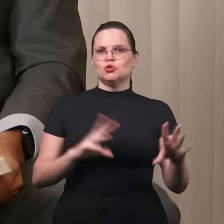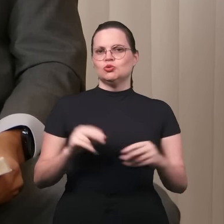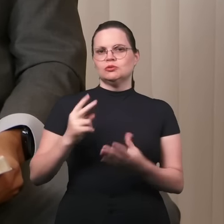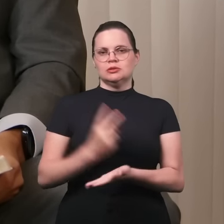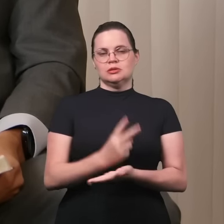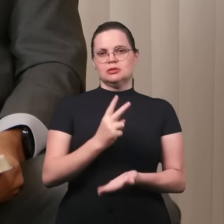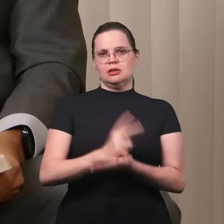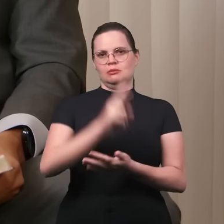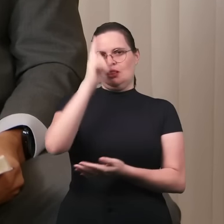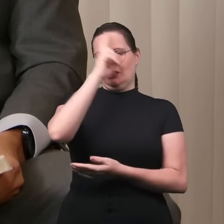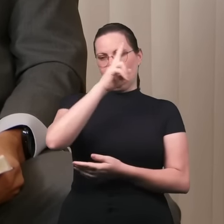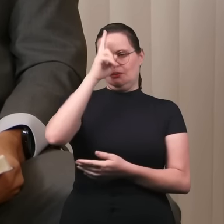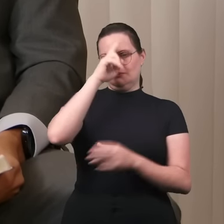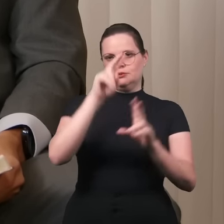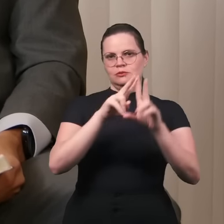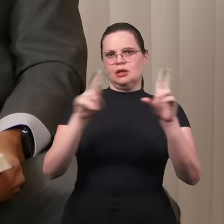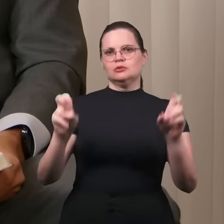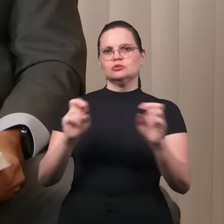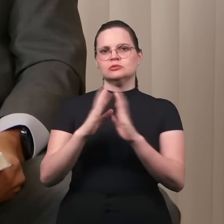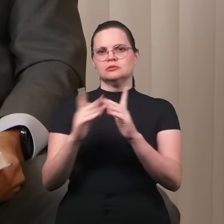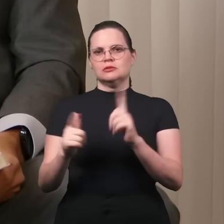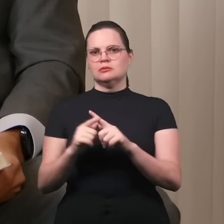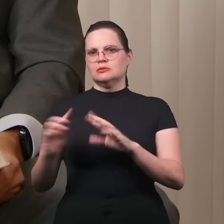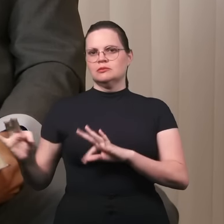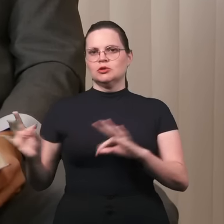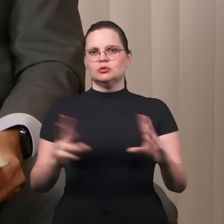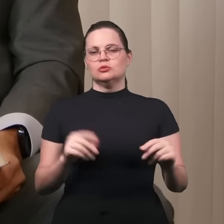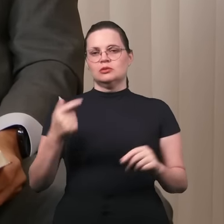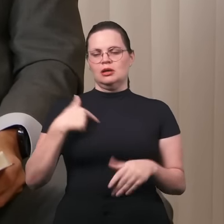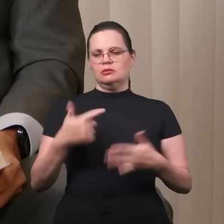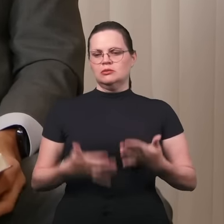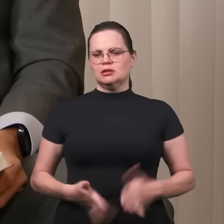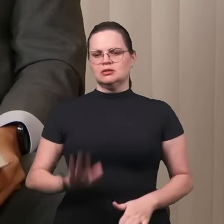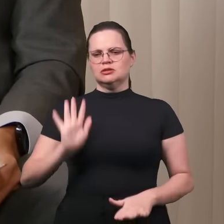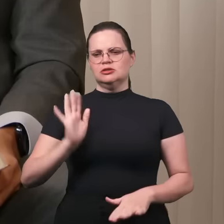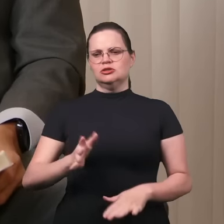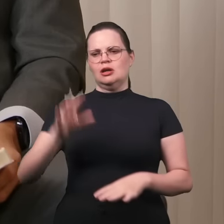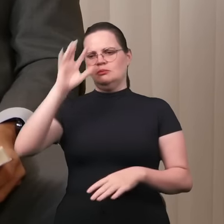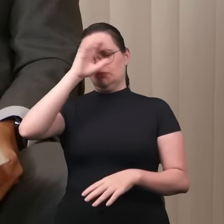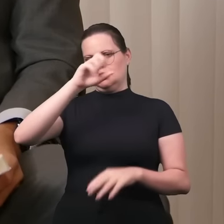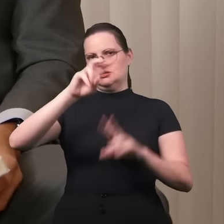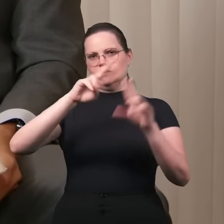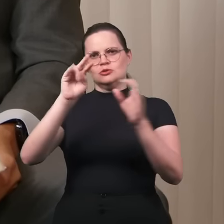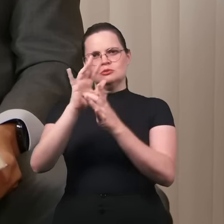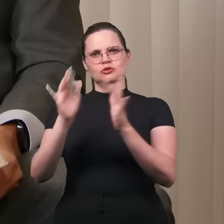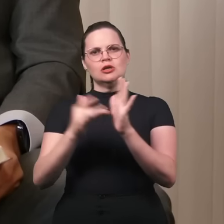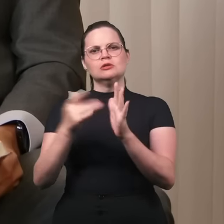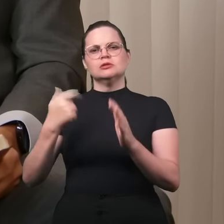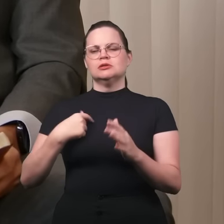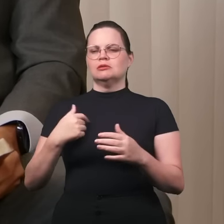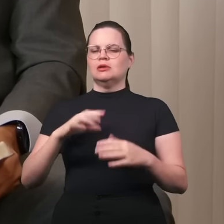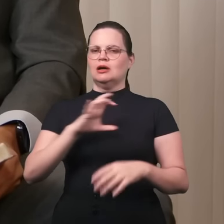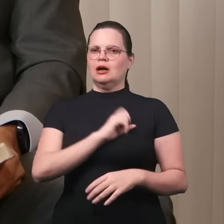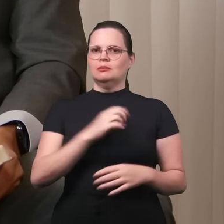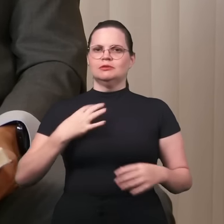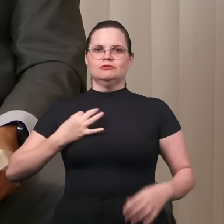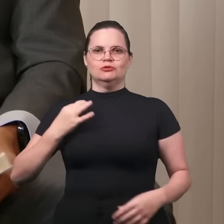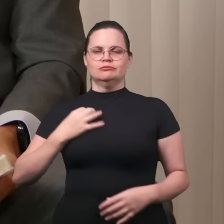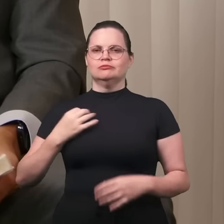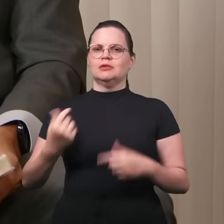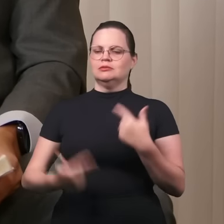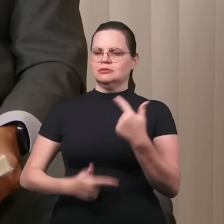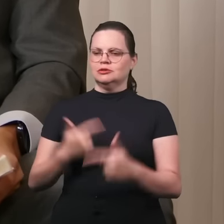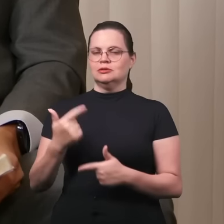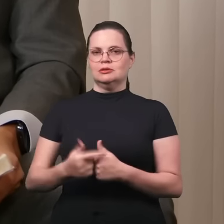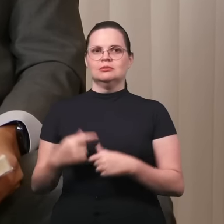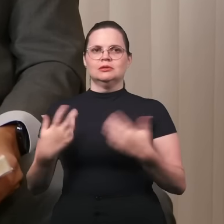esquece da obra, de onde ele nasceu, né? Aquilo que Deus fez. Então, realmente, Jerusalém, a obra do